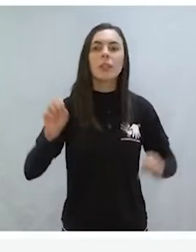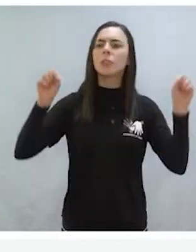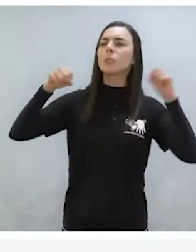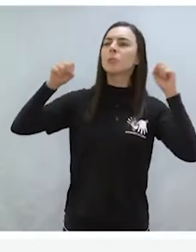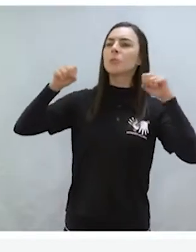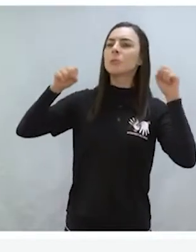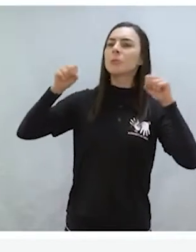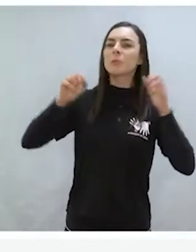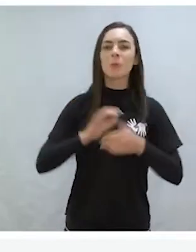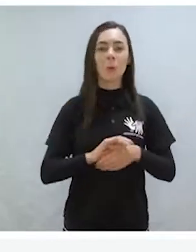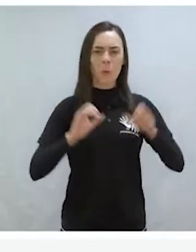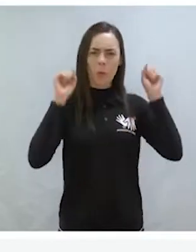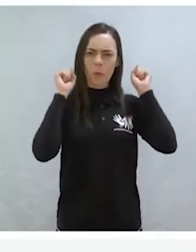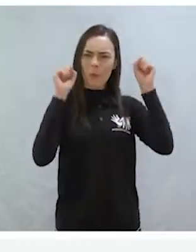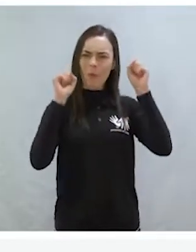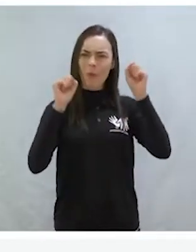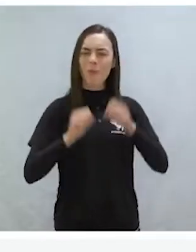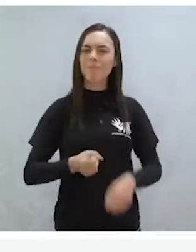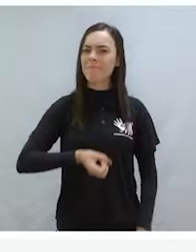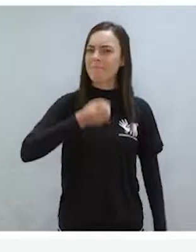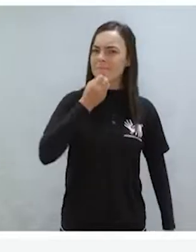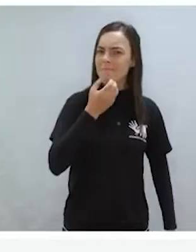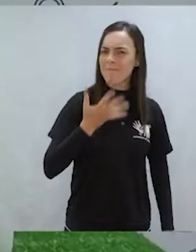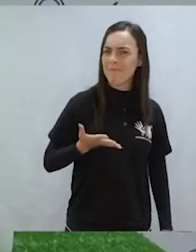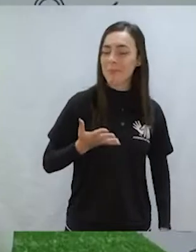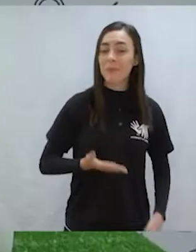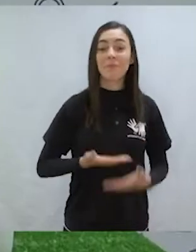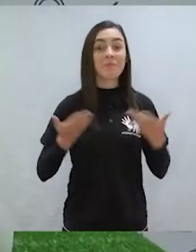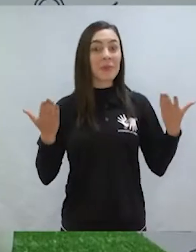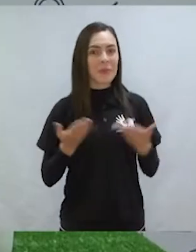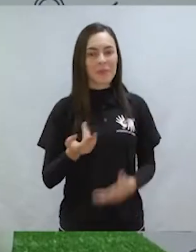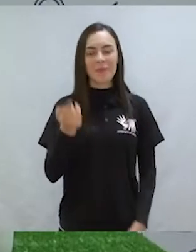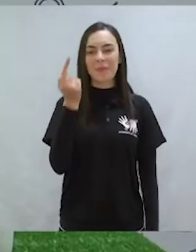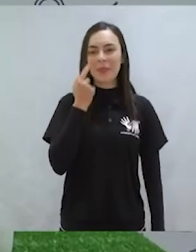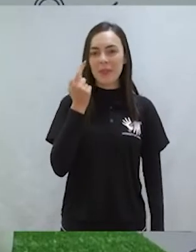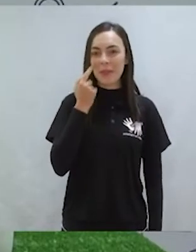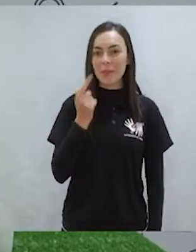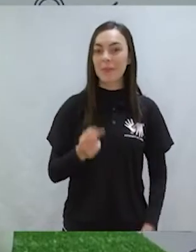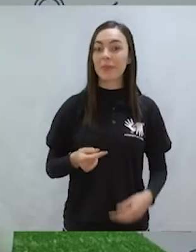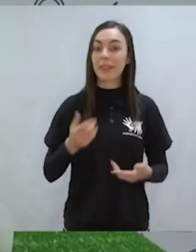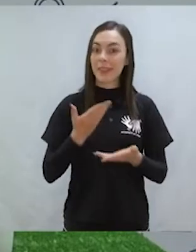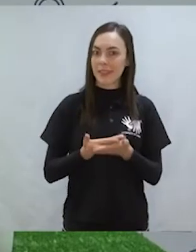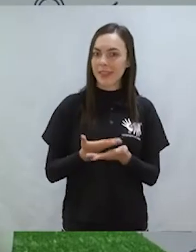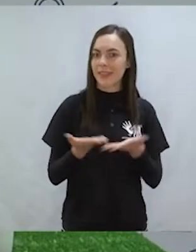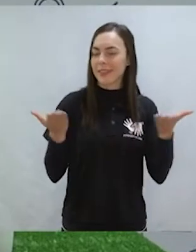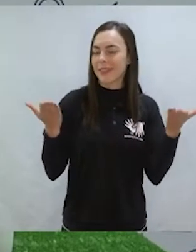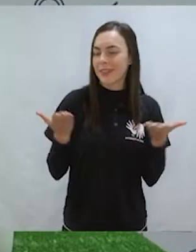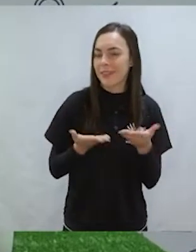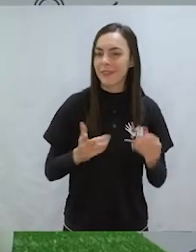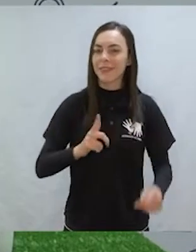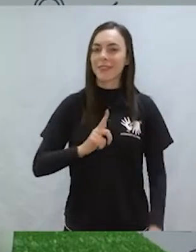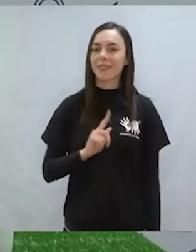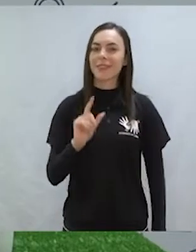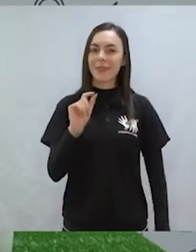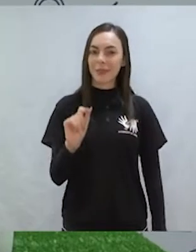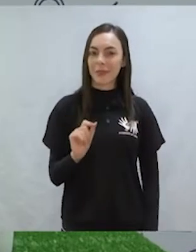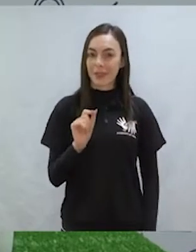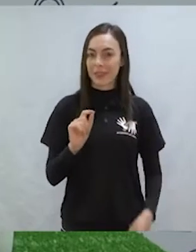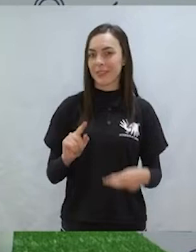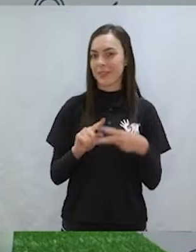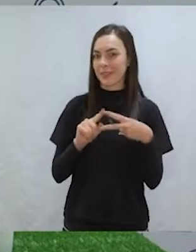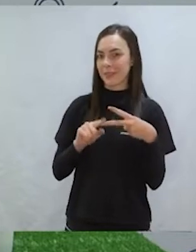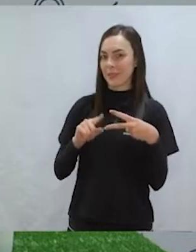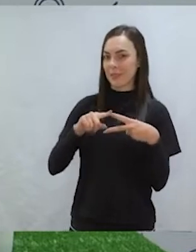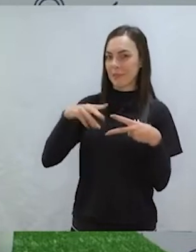vão? Sim! Uhul! Muito bem! Então, vejam só. Hoje, na nossa aula, veio também o